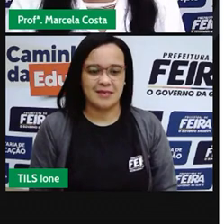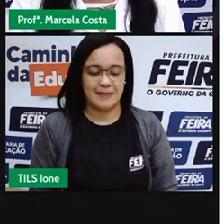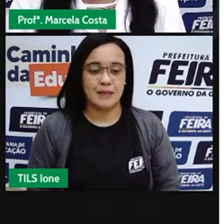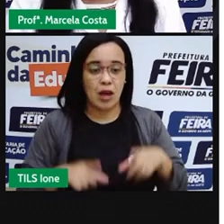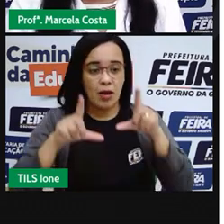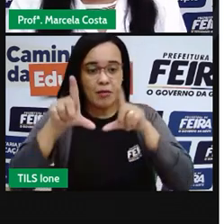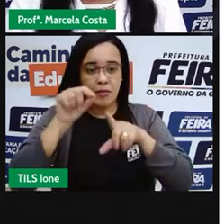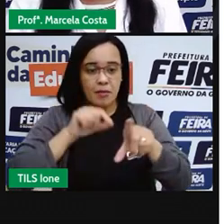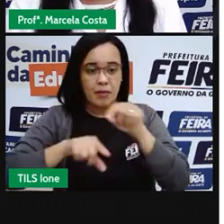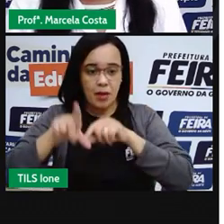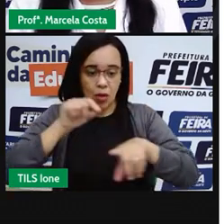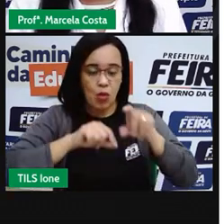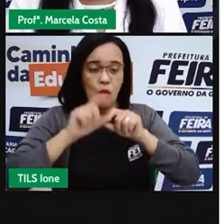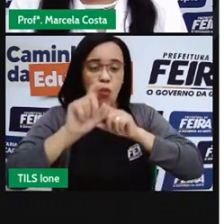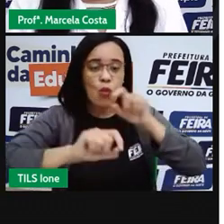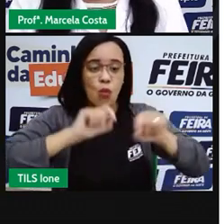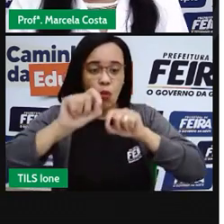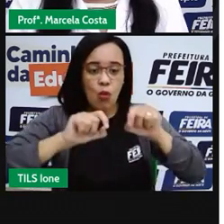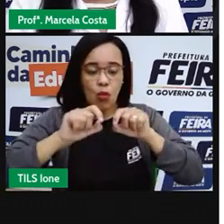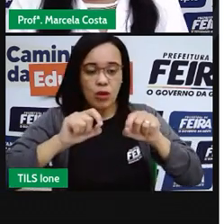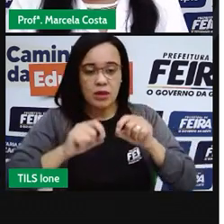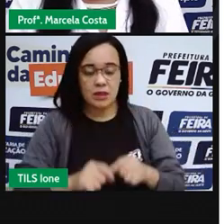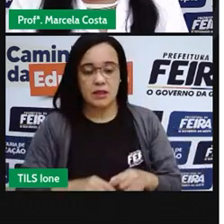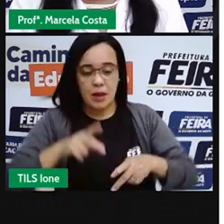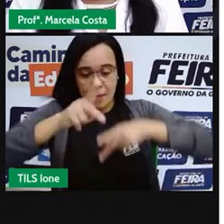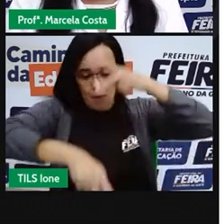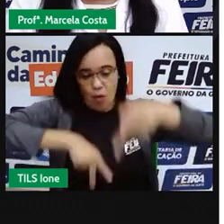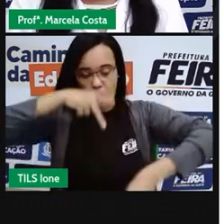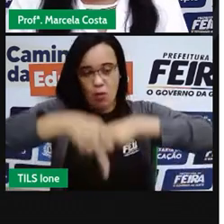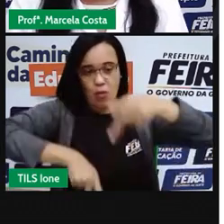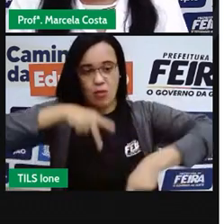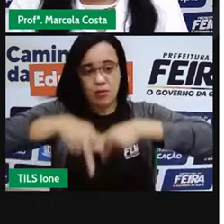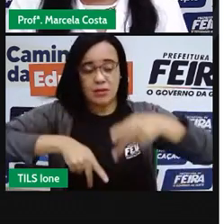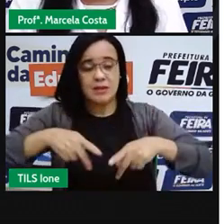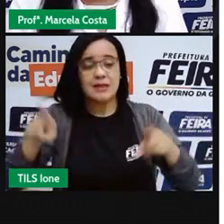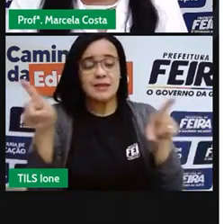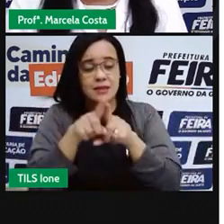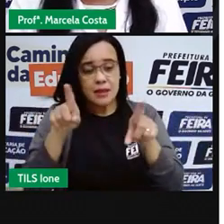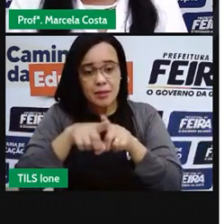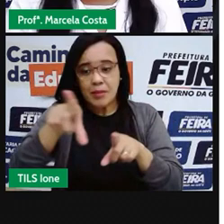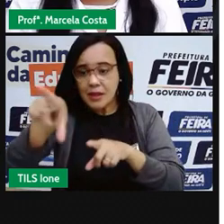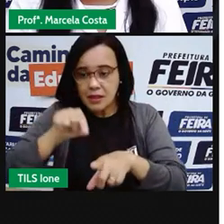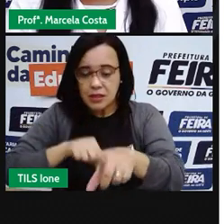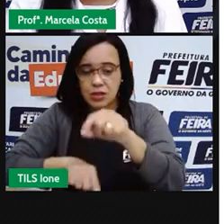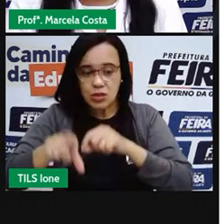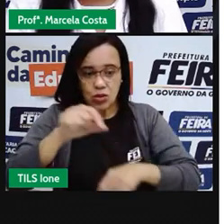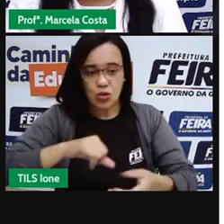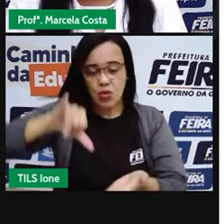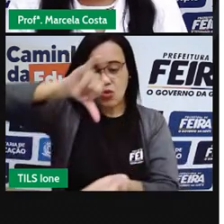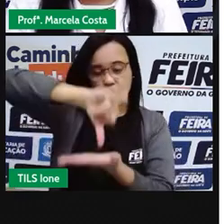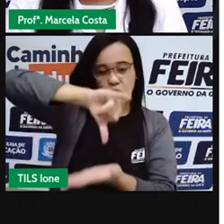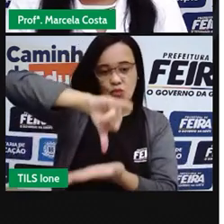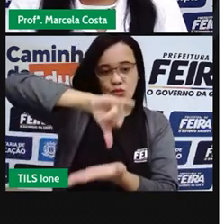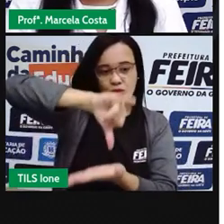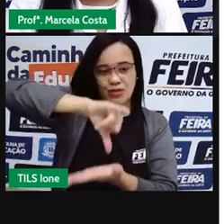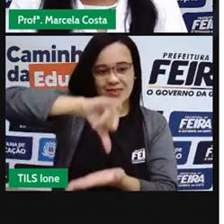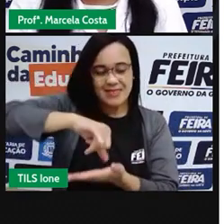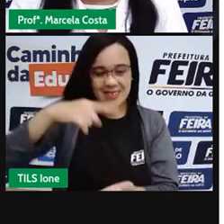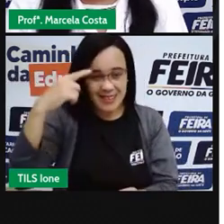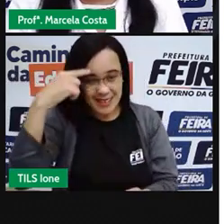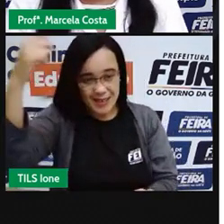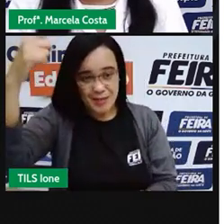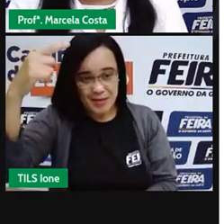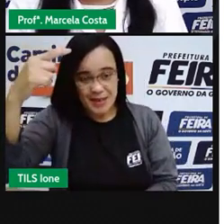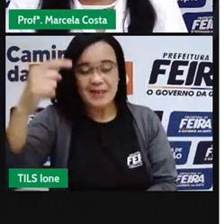de arte popular e também te mostrei a opção do Centro Universitário de Cultura e Arte, o